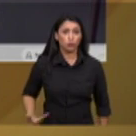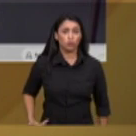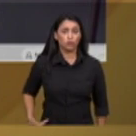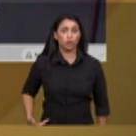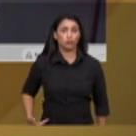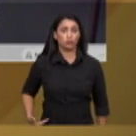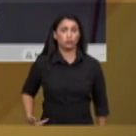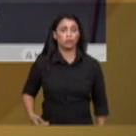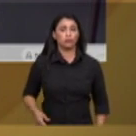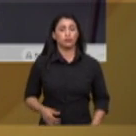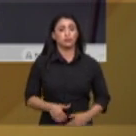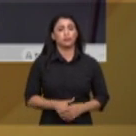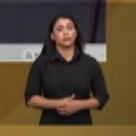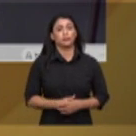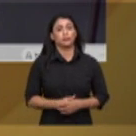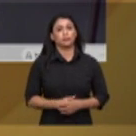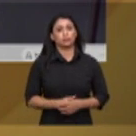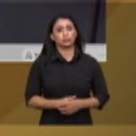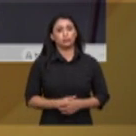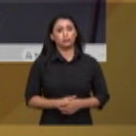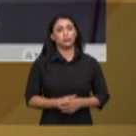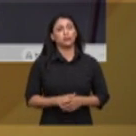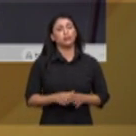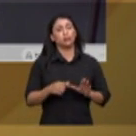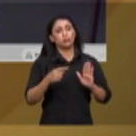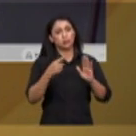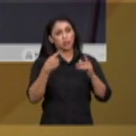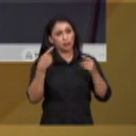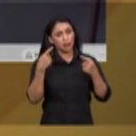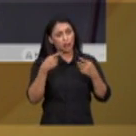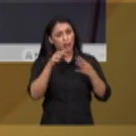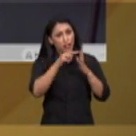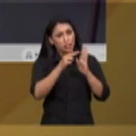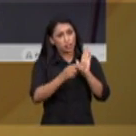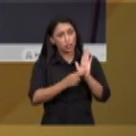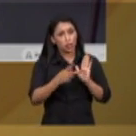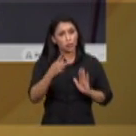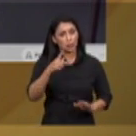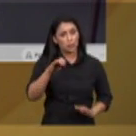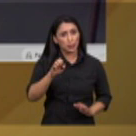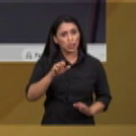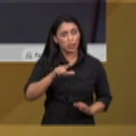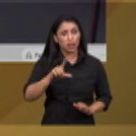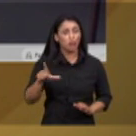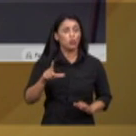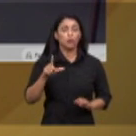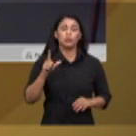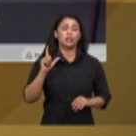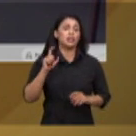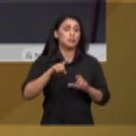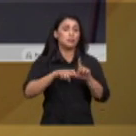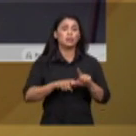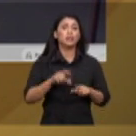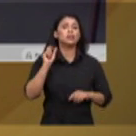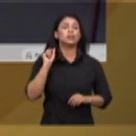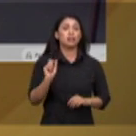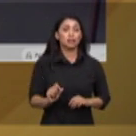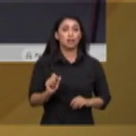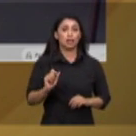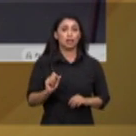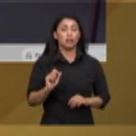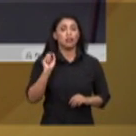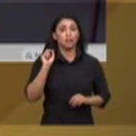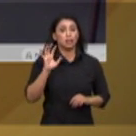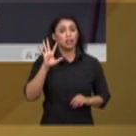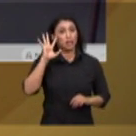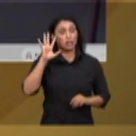derrogação específica, pontual de norma penal, nos termos em que o ente central determinar. Este é o